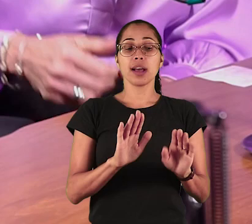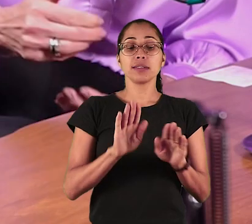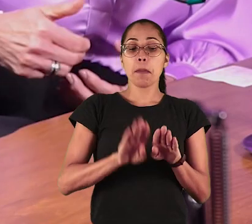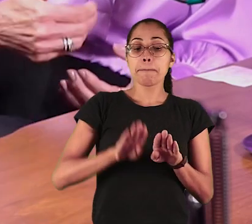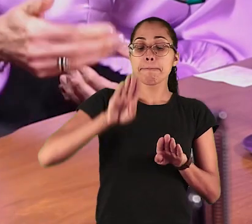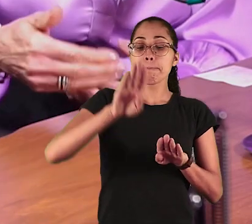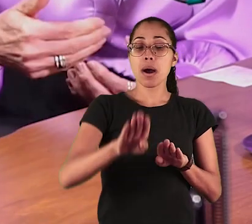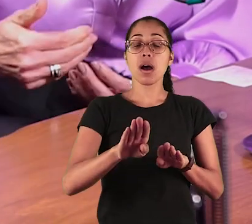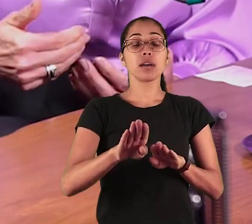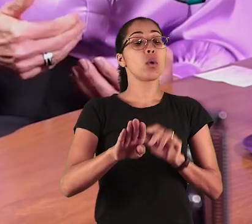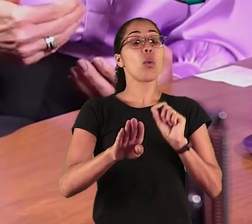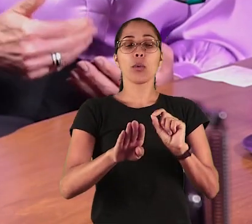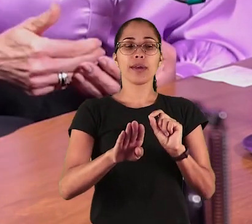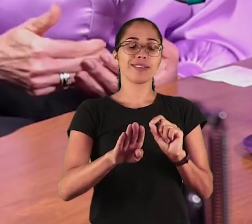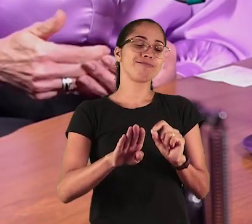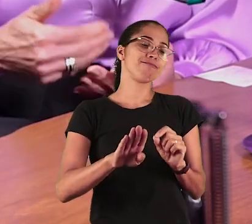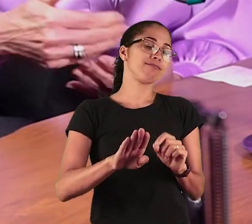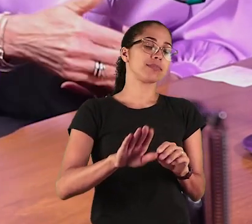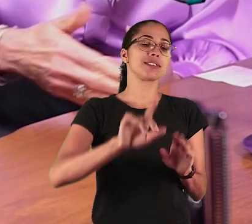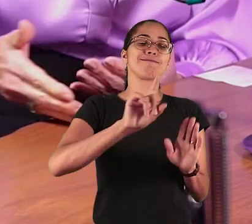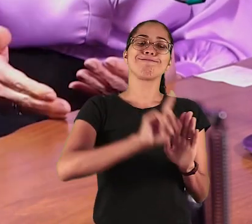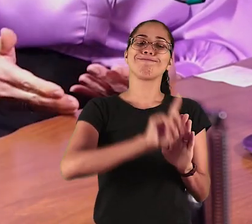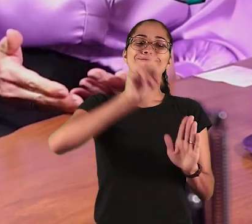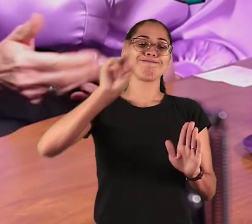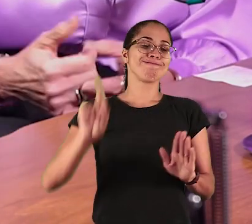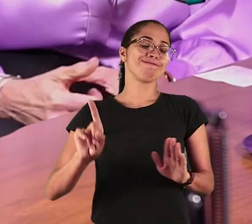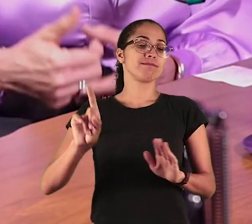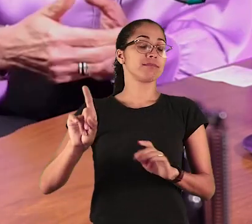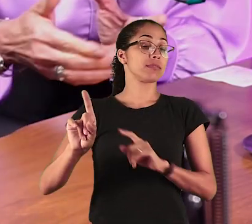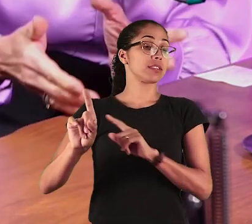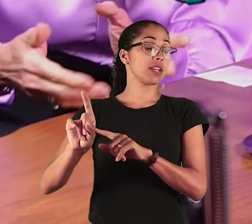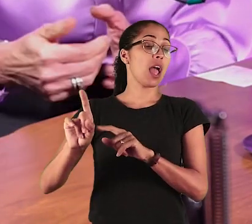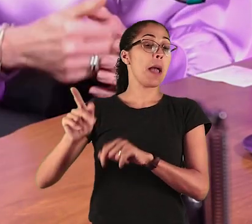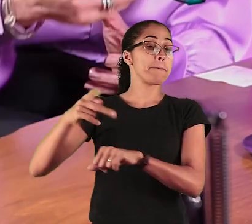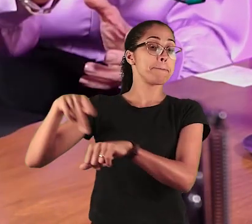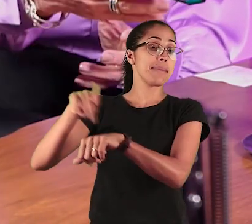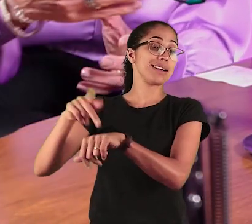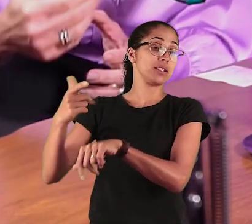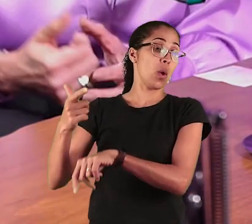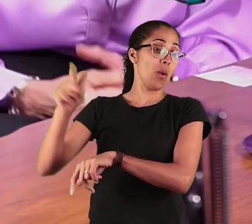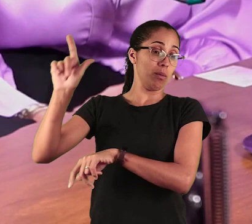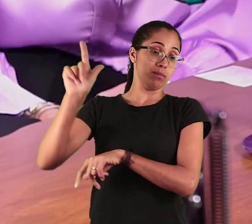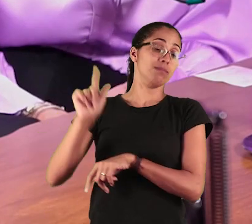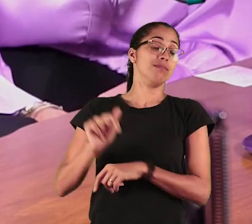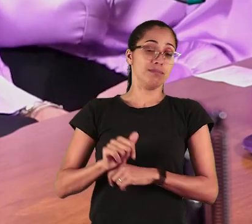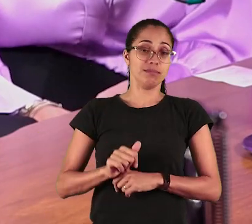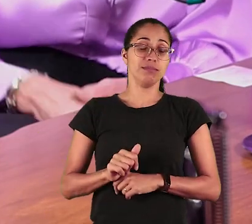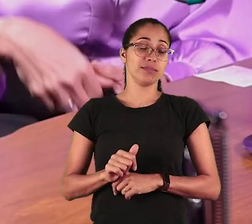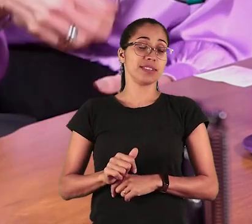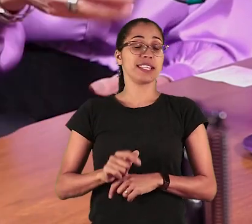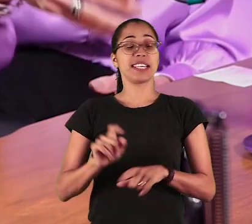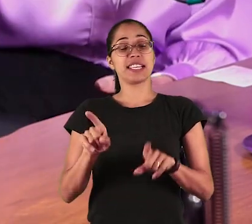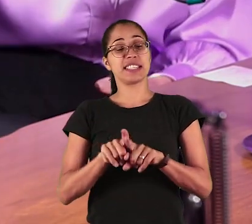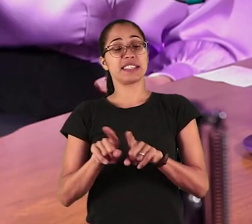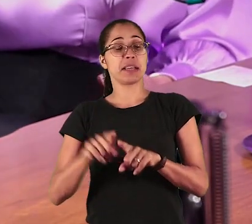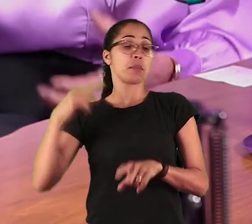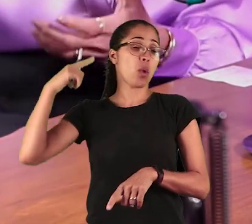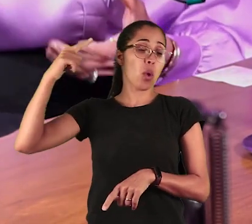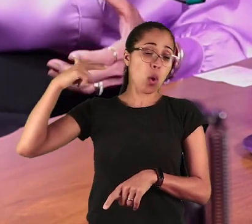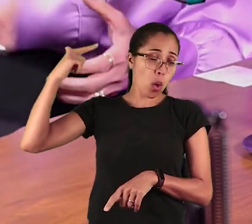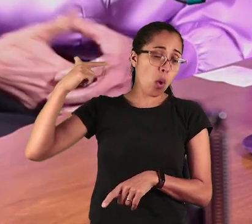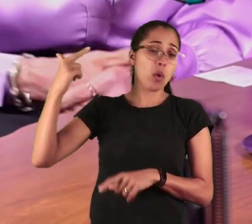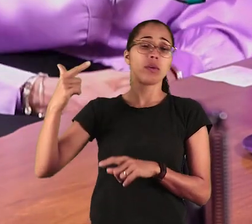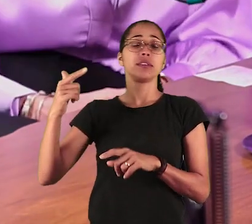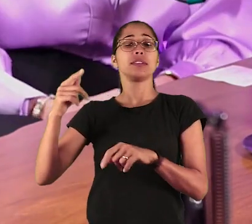meu próximo passo exigiria eu sair do mercado sair do Brasil e buscaram uma função em Nova York